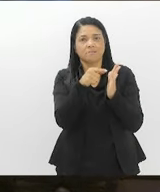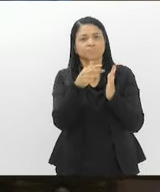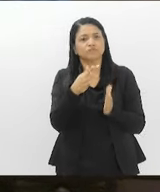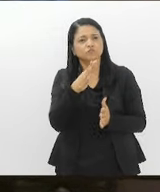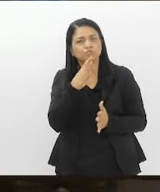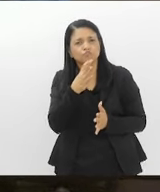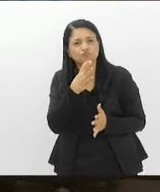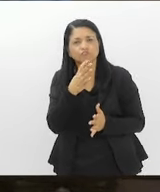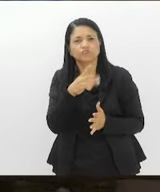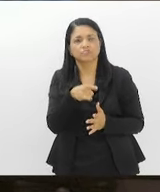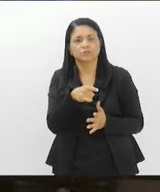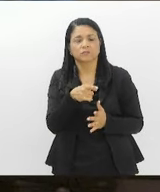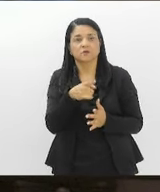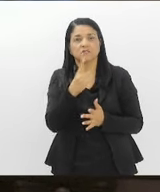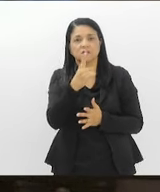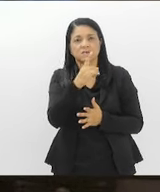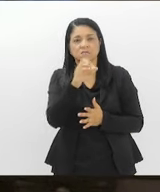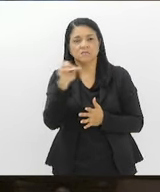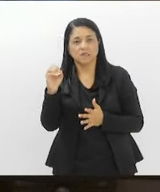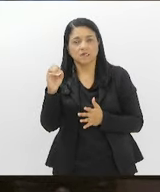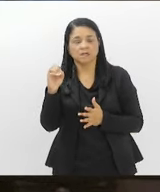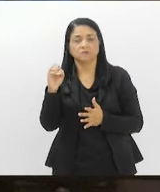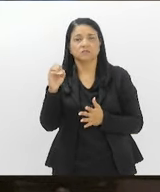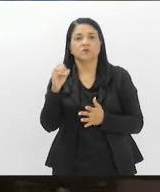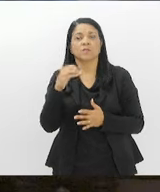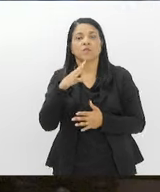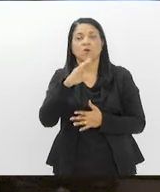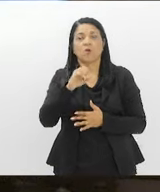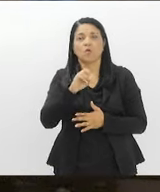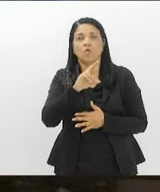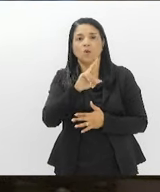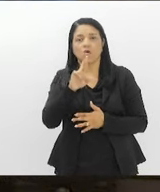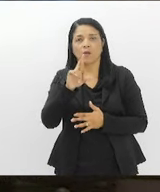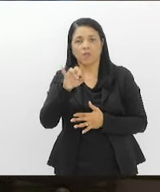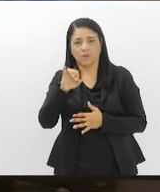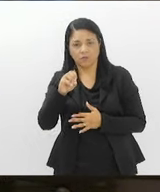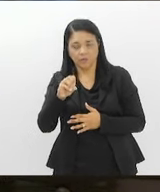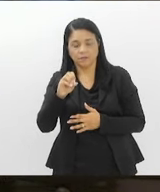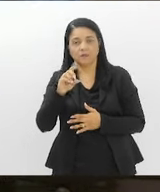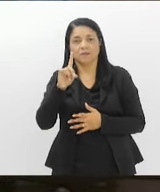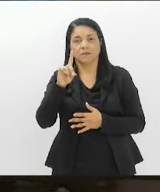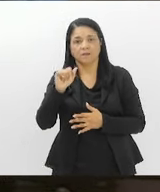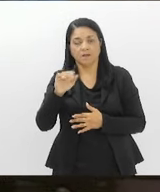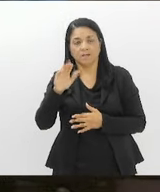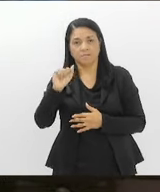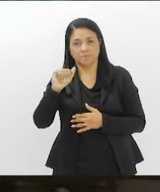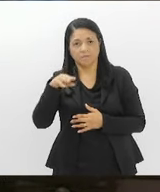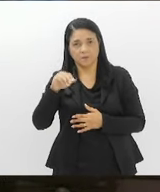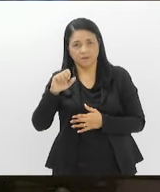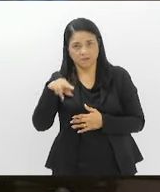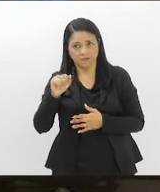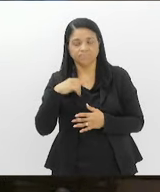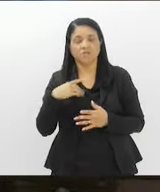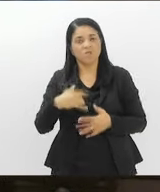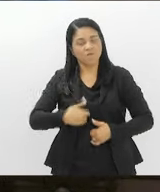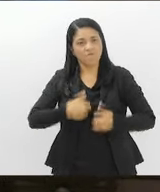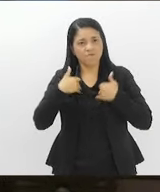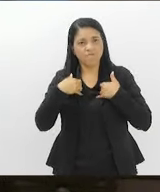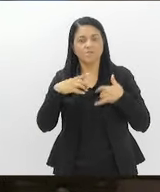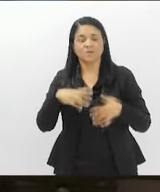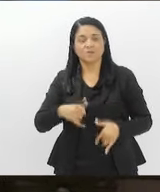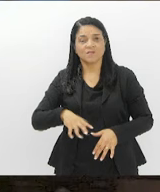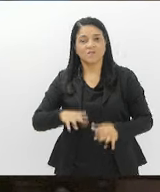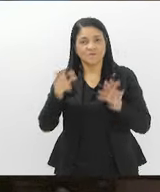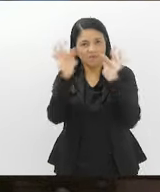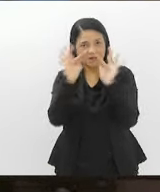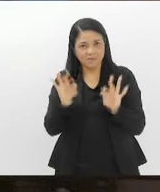reconhecida, que é o centenário jornal Correio da Manhã. Fico muito feliz ao lado do companheiro Munir Neto, coautor dessa comenda.